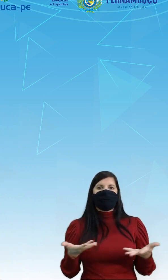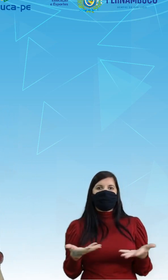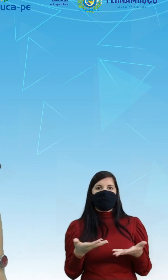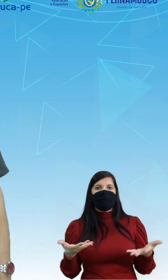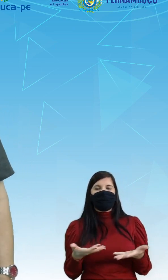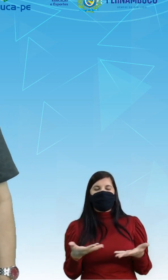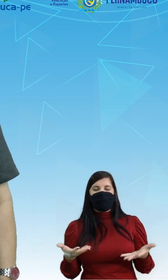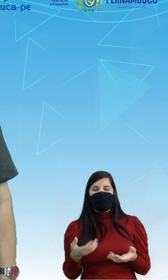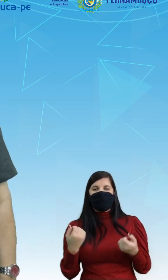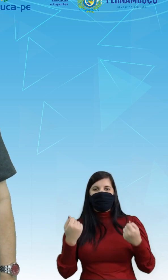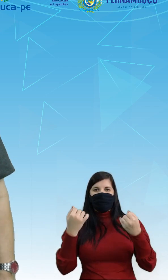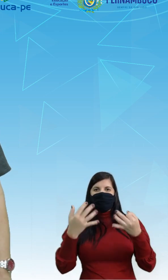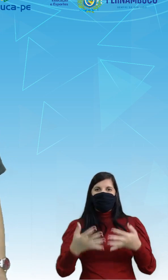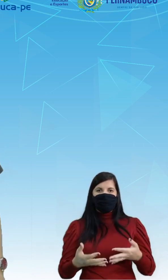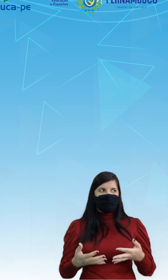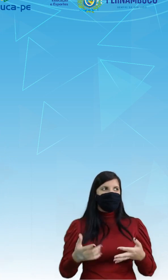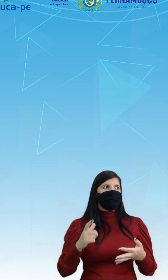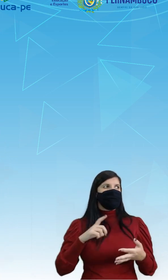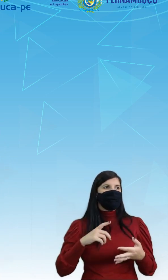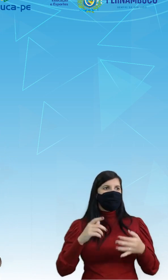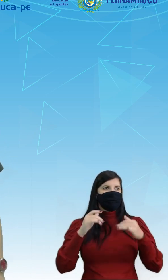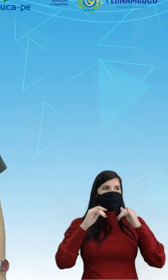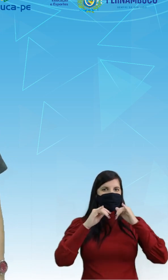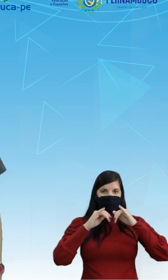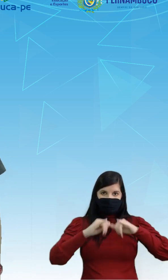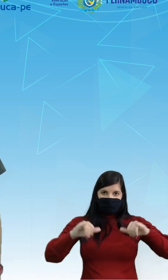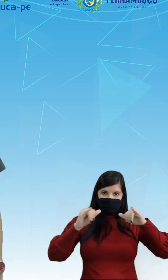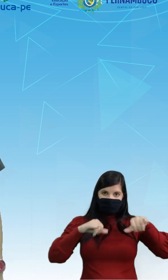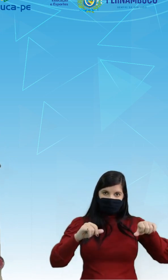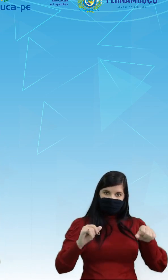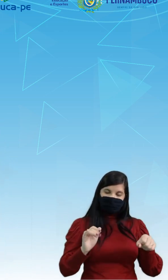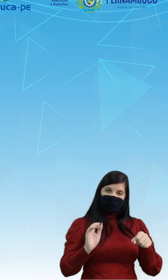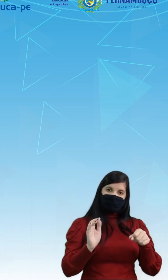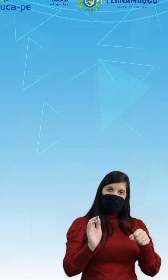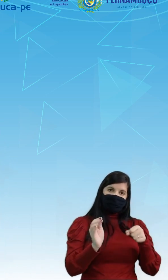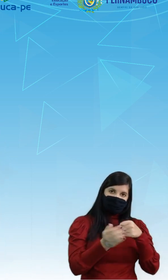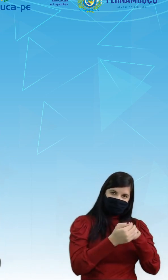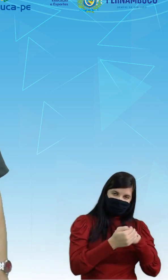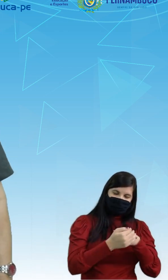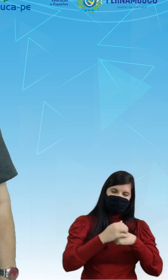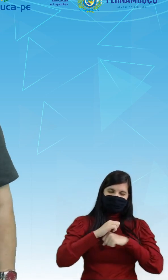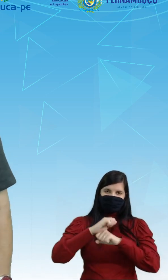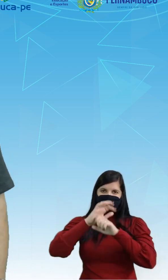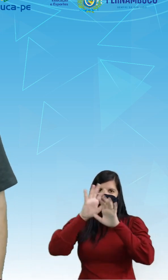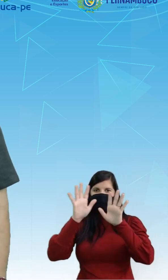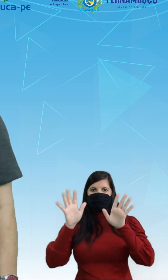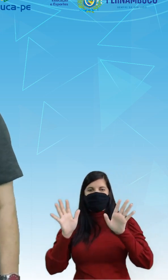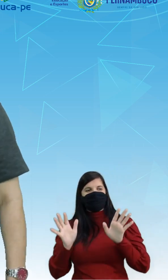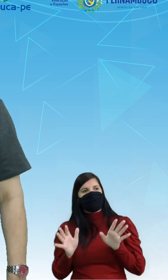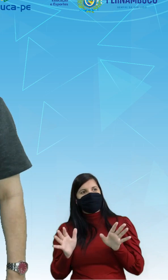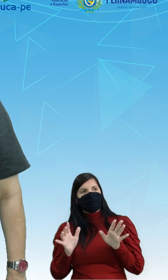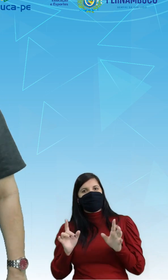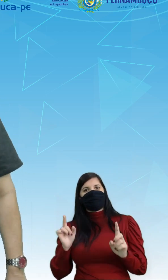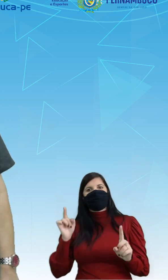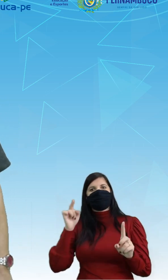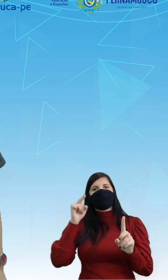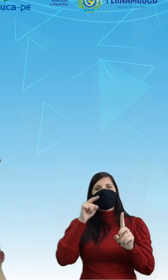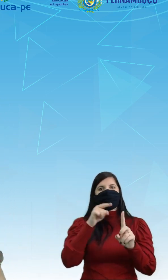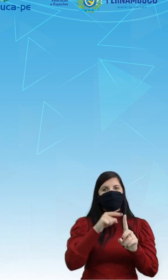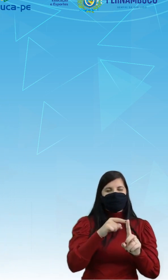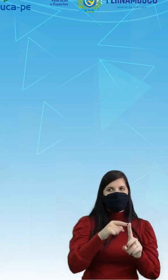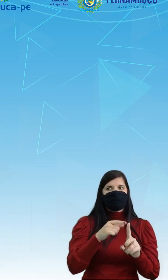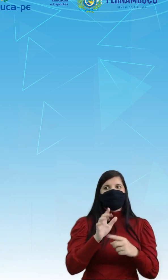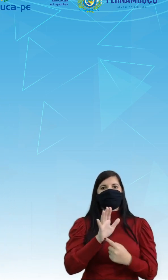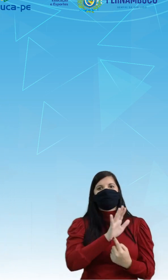Hoje, nós falamos sobre formações explícitas e formações implícitas. Claro que o objetivo principal